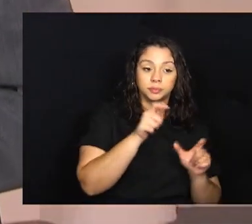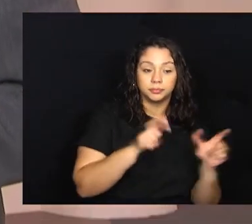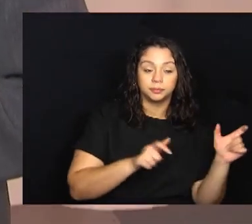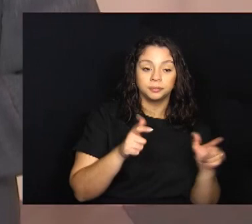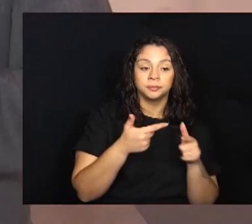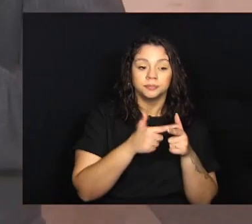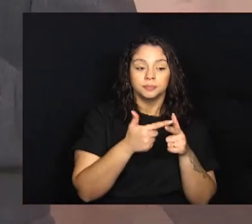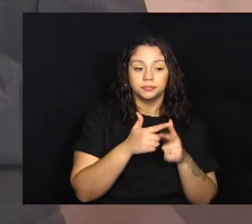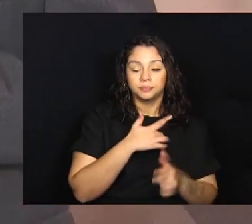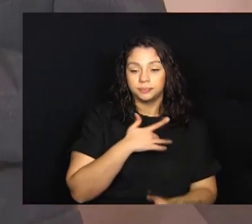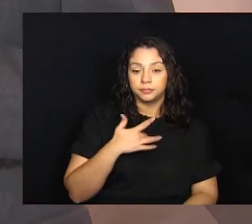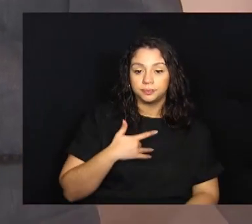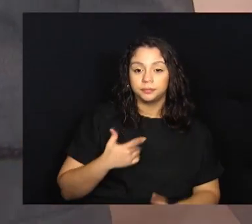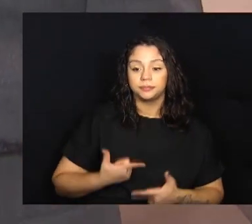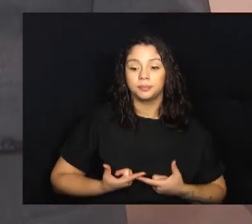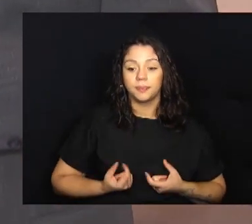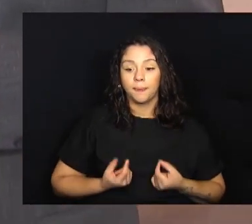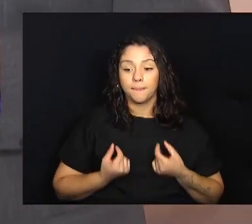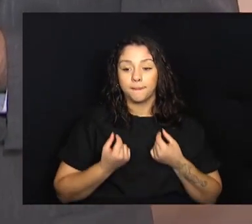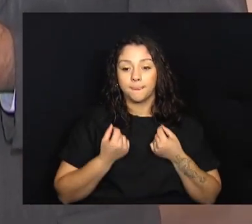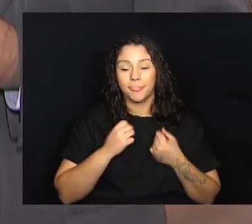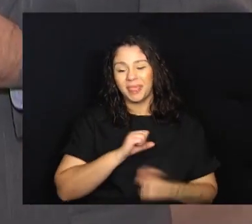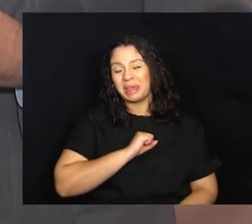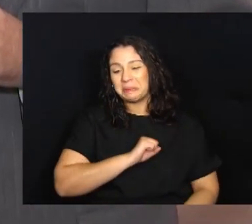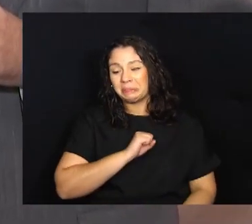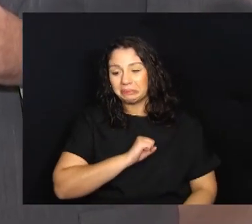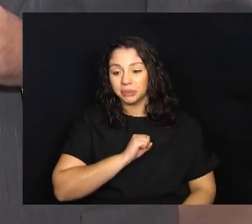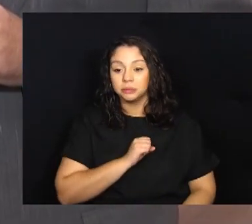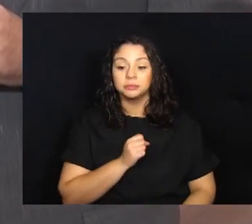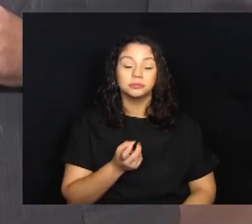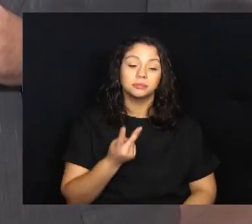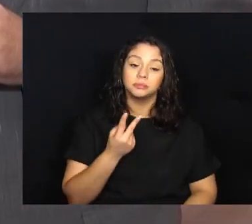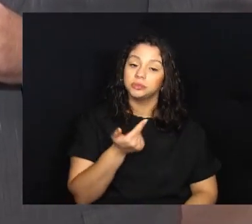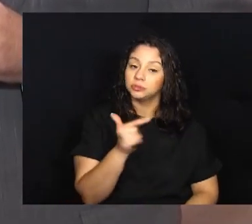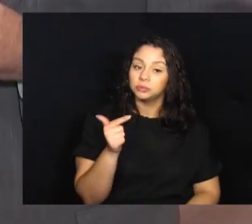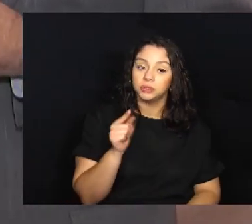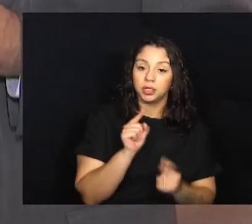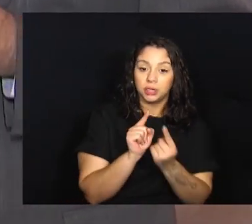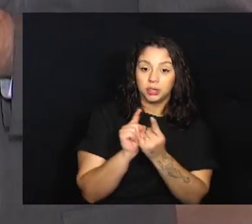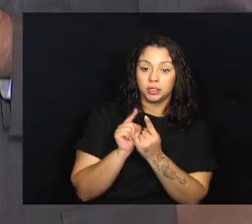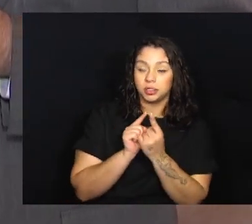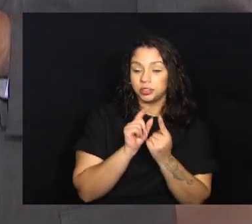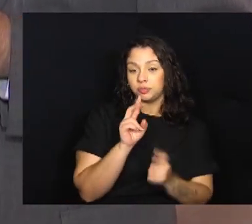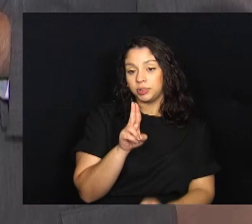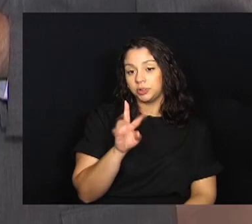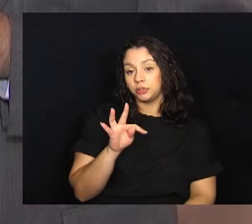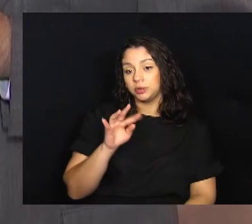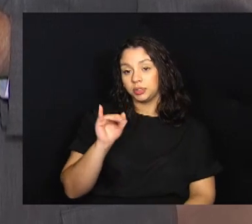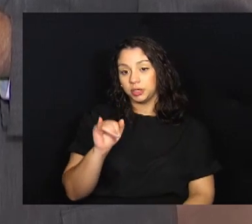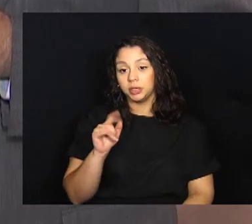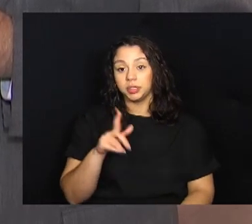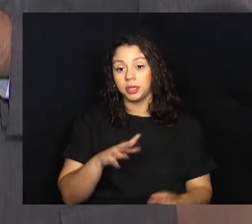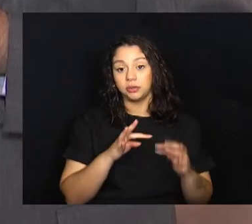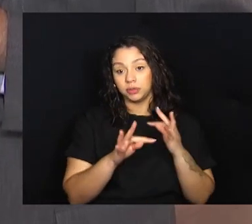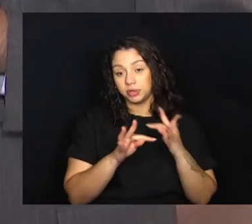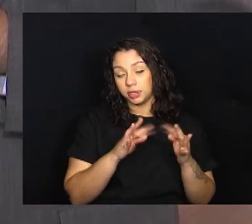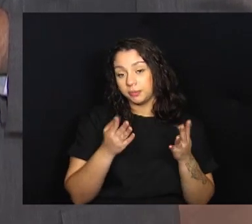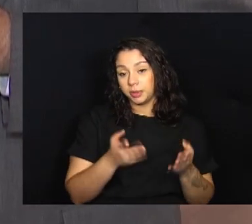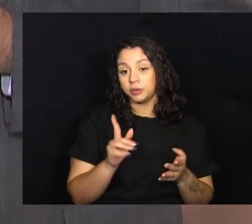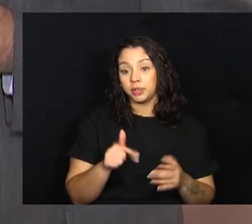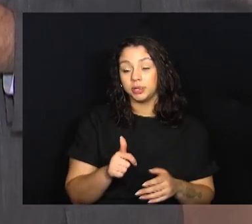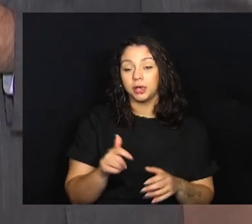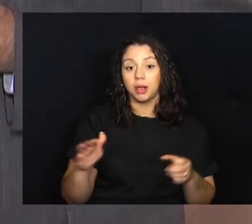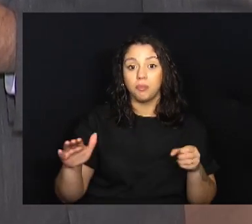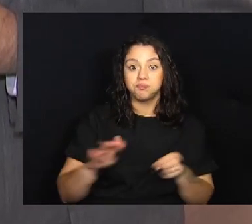saúde, câncer, infarto, eles deixam de ter acesso a uma UTI, a um tratamento adequado. Então isso colapsa o sistema